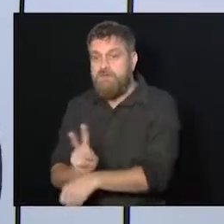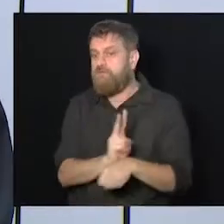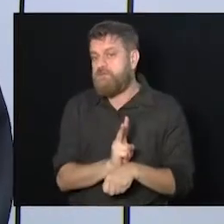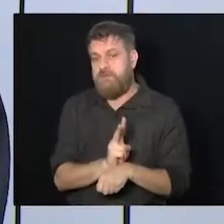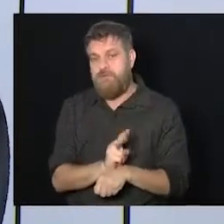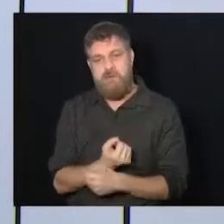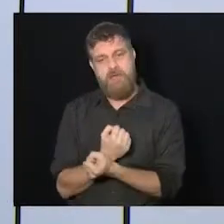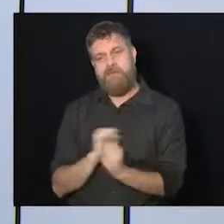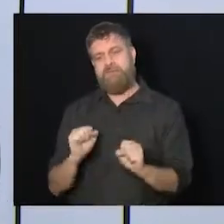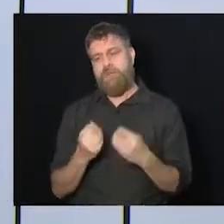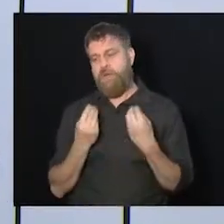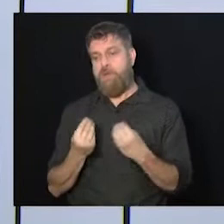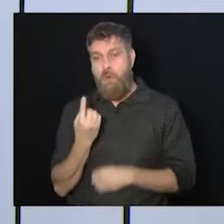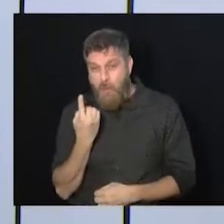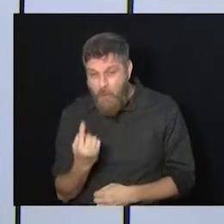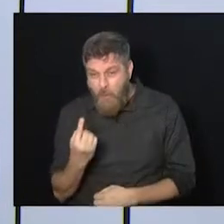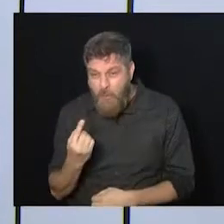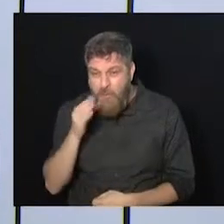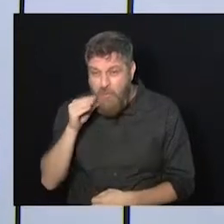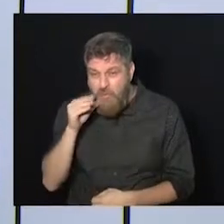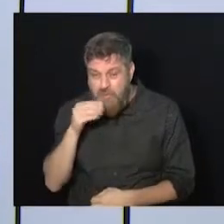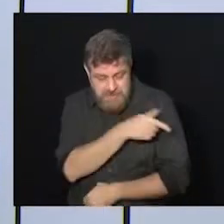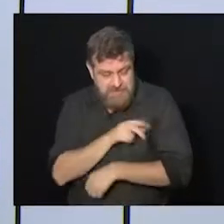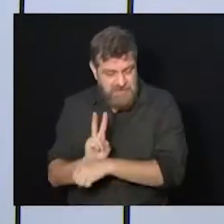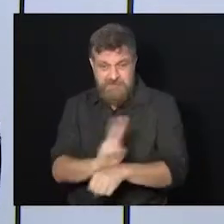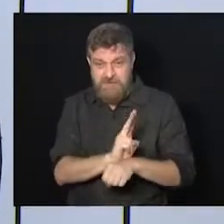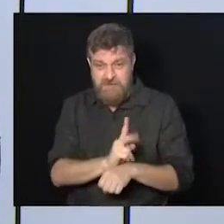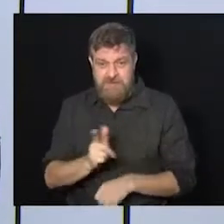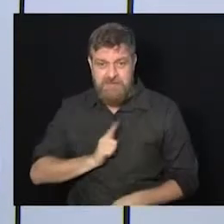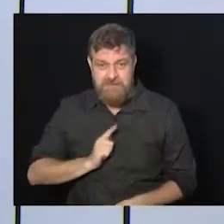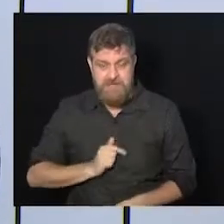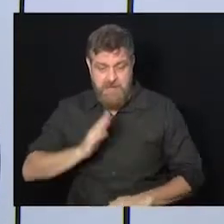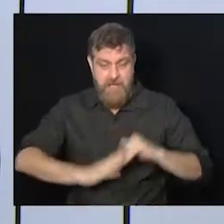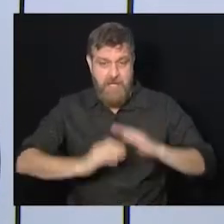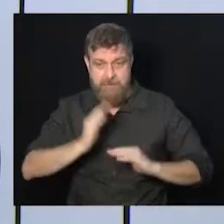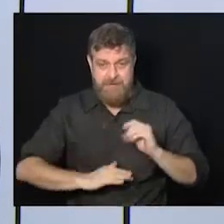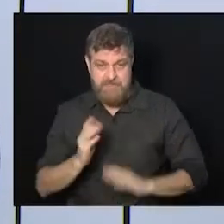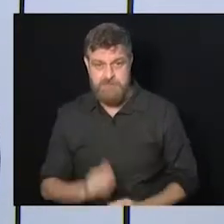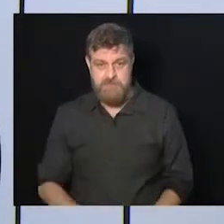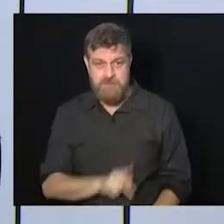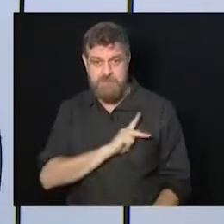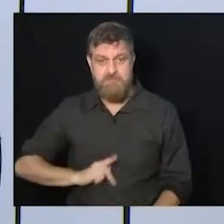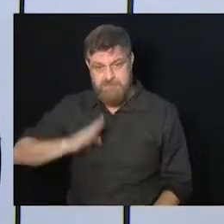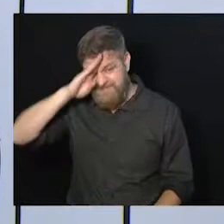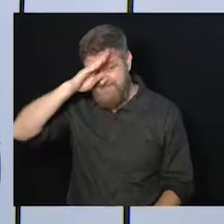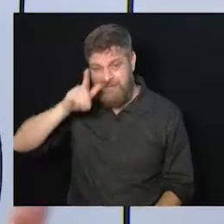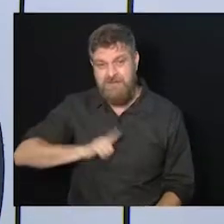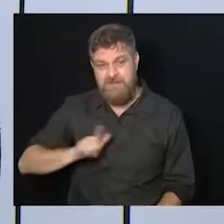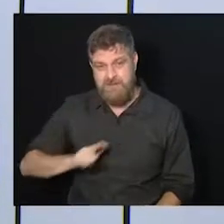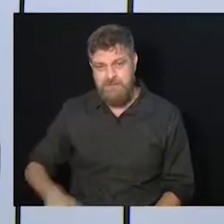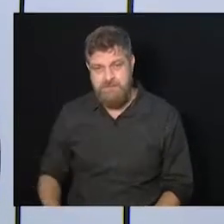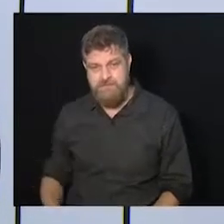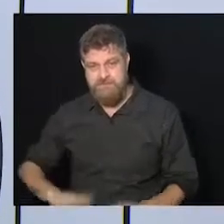impossível. E um dos indicadores que é uma ação de governo é que o número de autuações contra